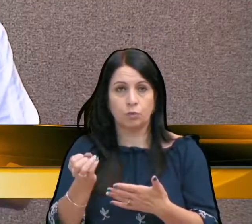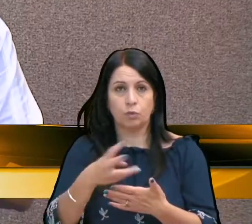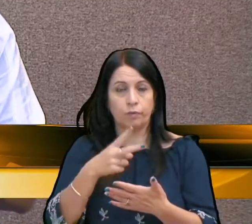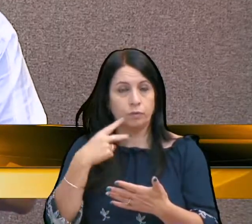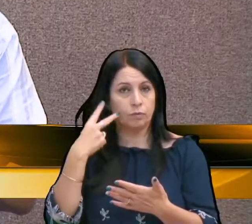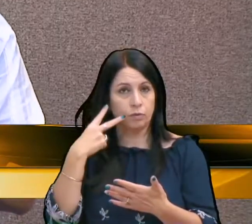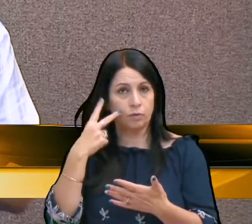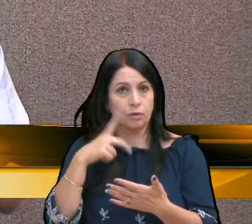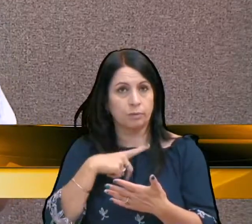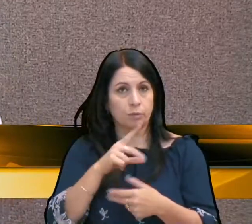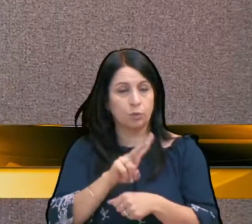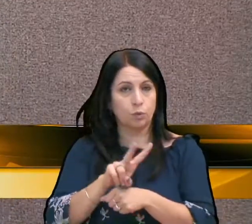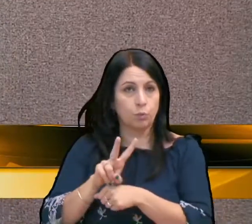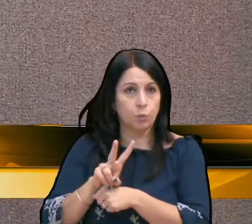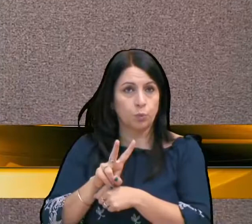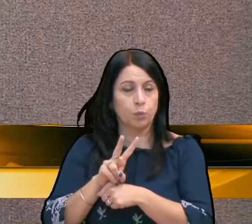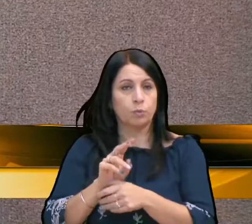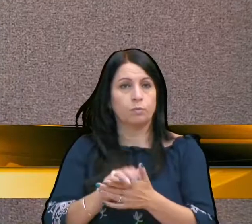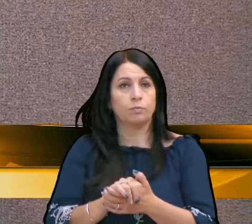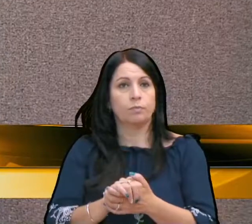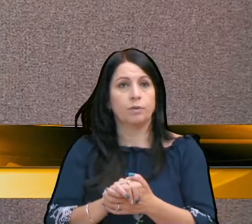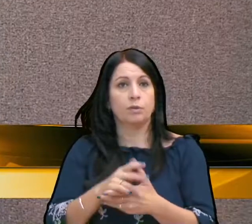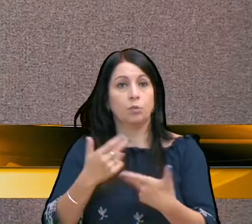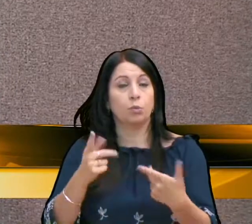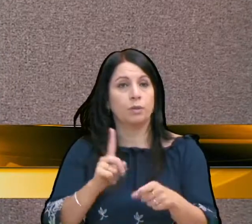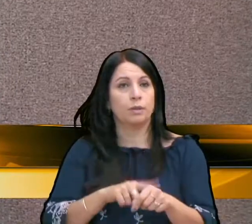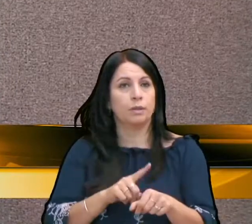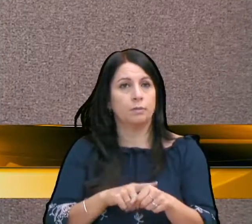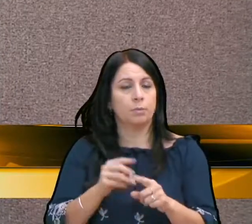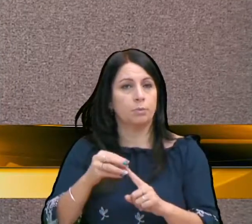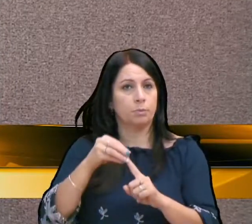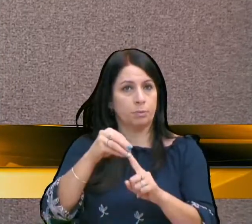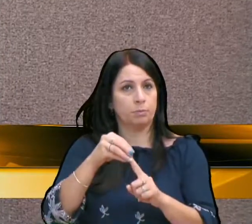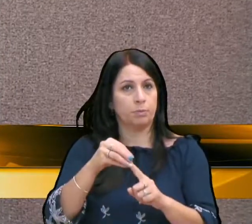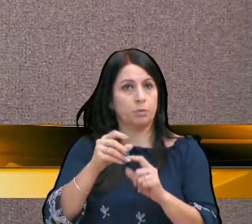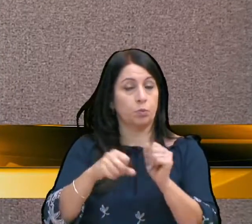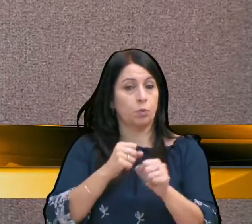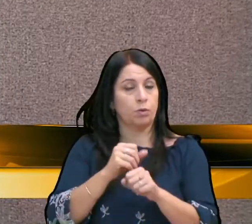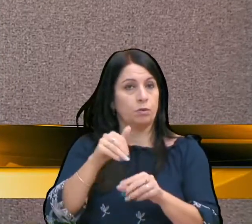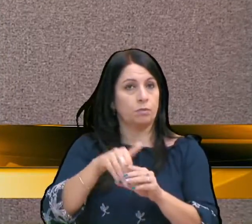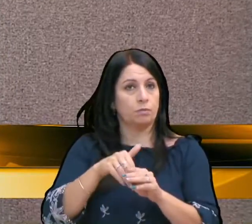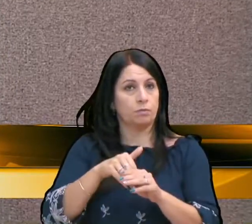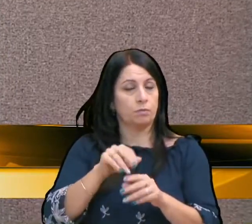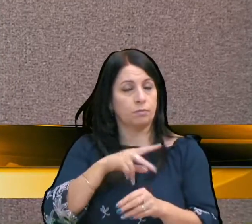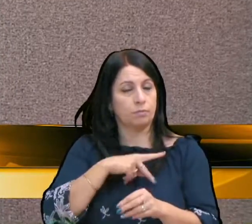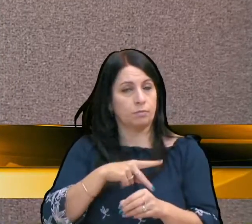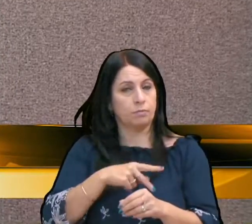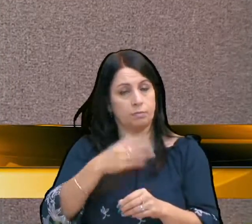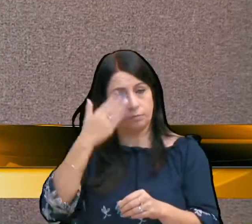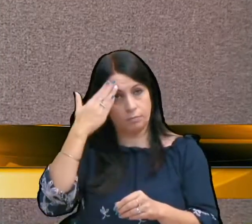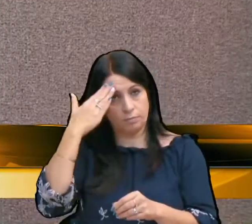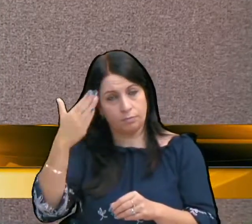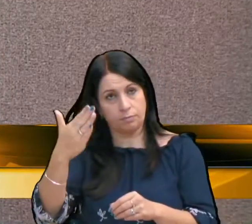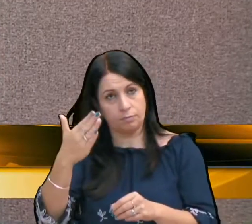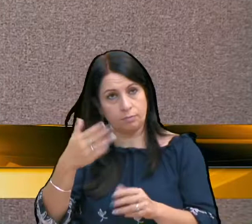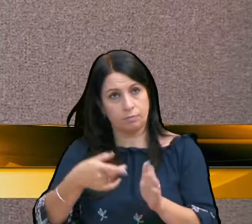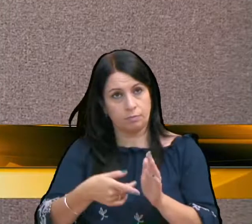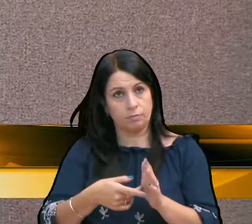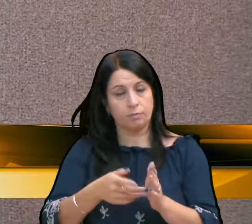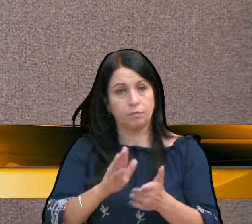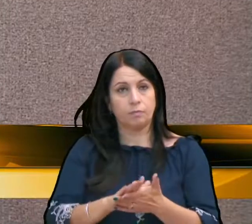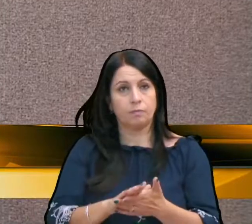que estão aí, a gente tem que ter muito cuidado em algum período, principalmente no eletivo. Então, senhor presidente, eu queria agradecer, desde já